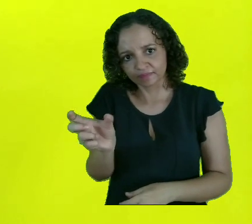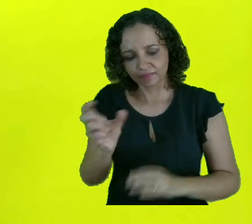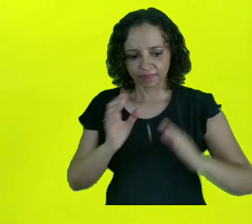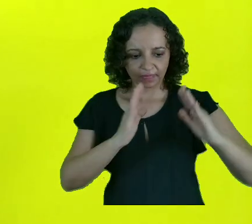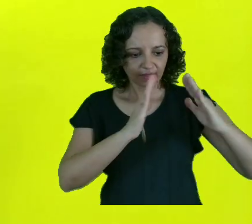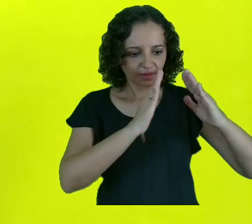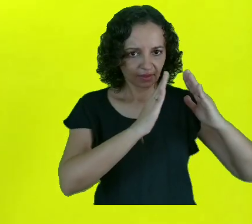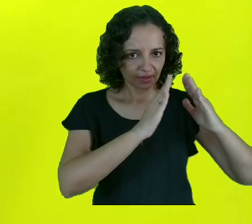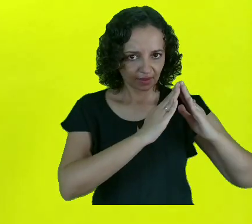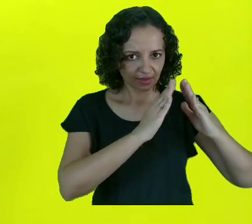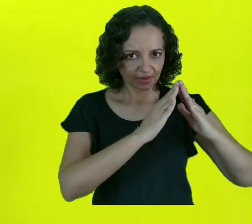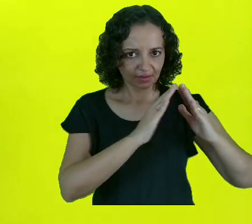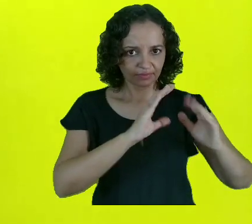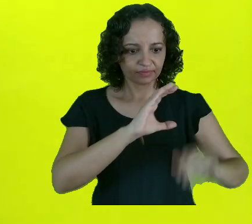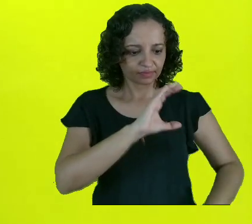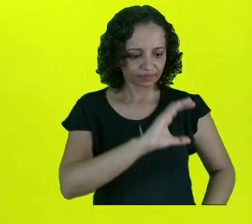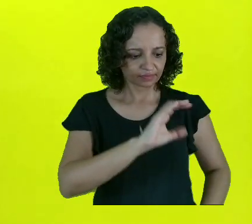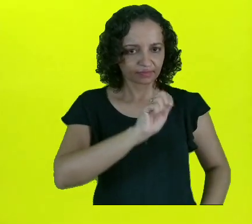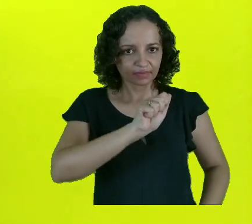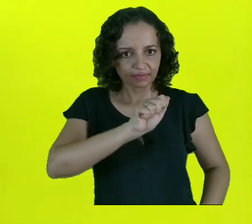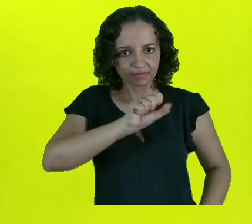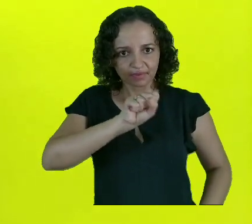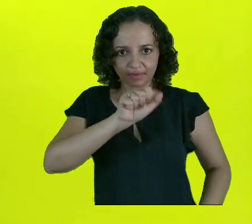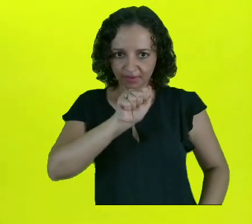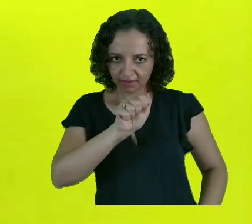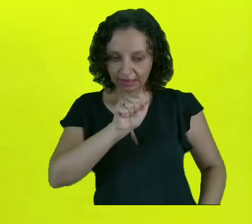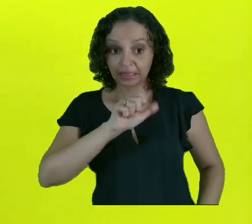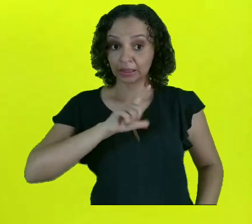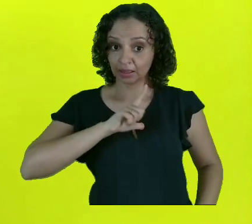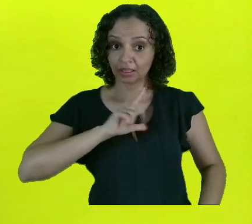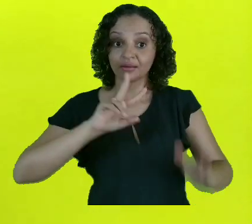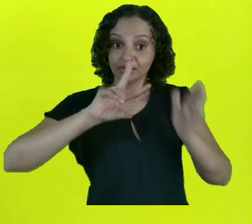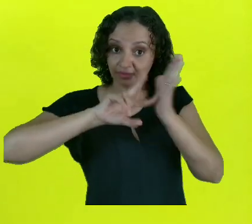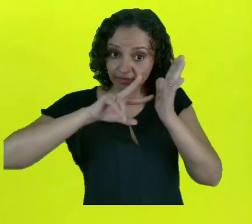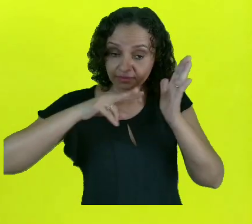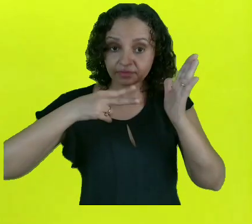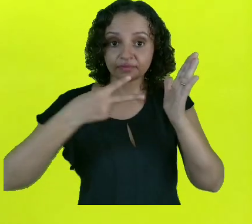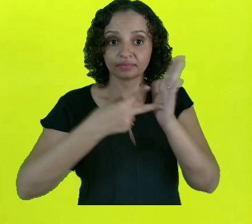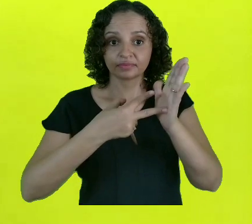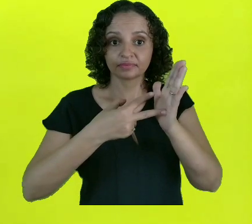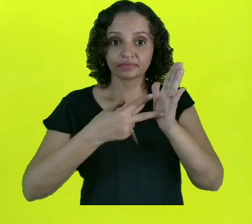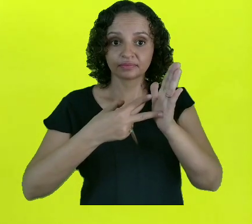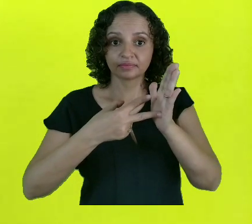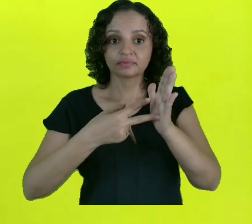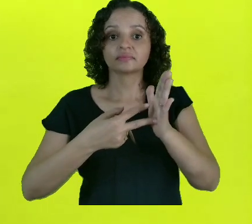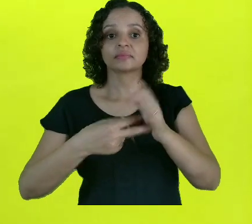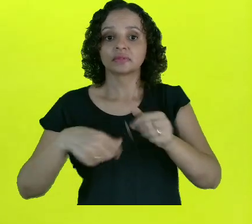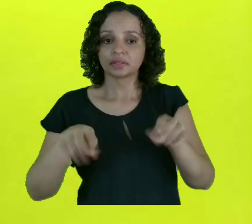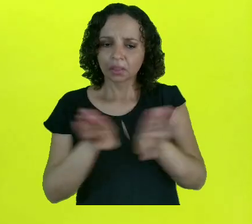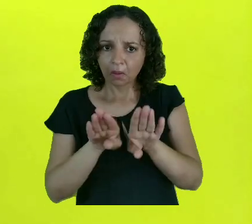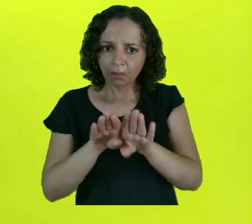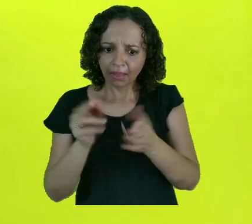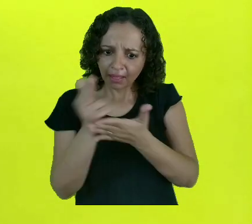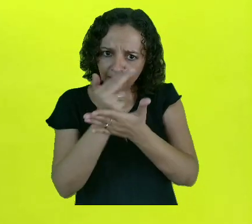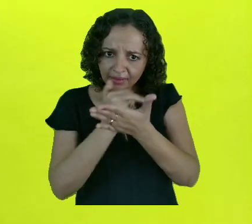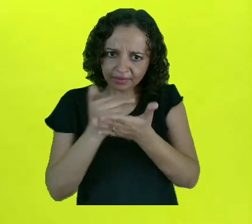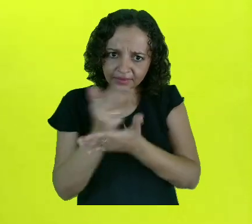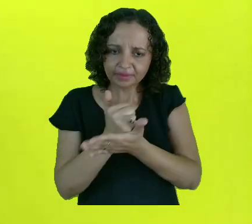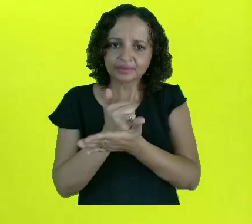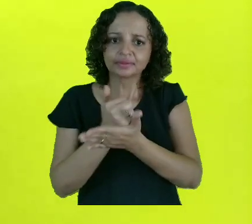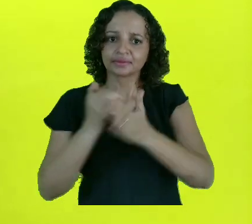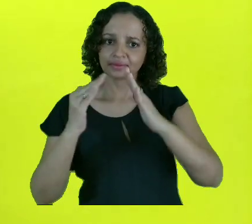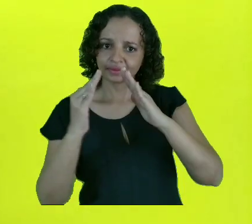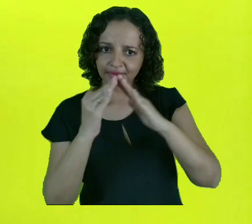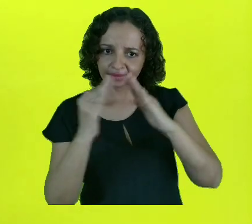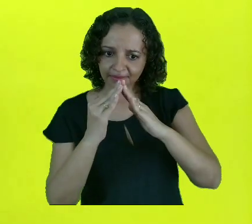casa, a palavra casa, ela traz um significado, que é o desenho da casa, certo?